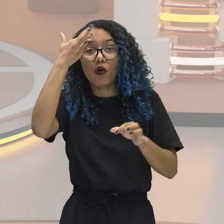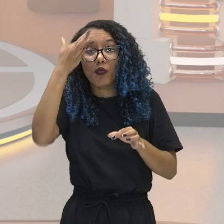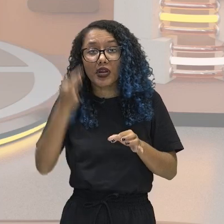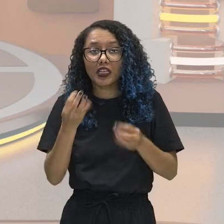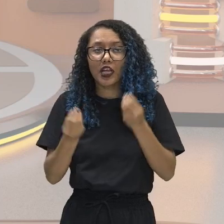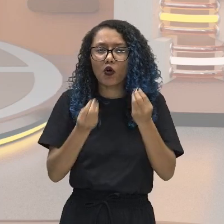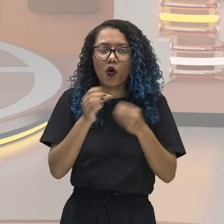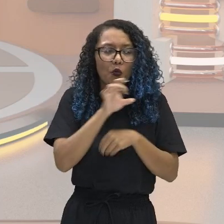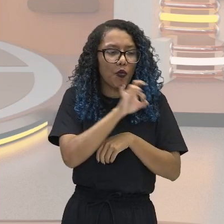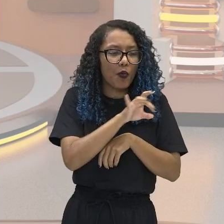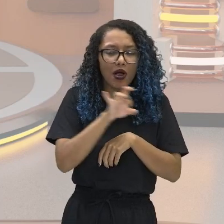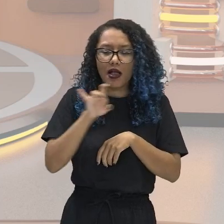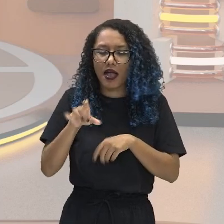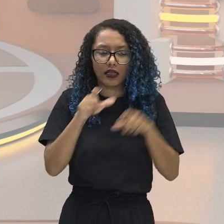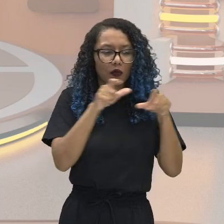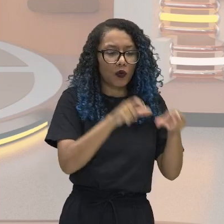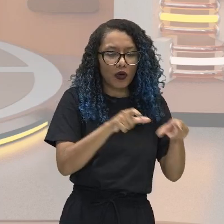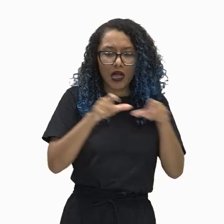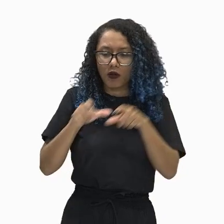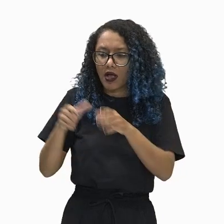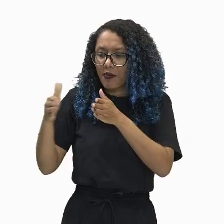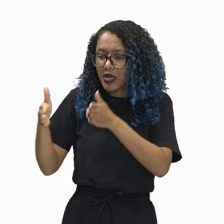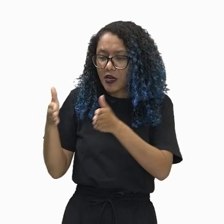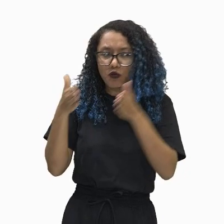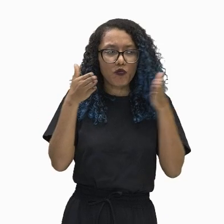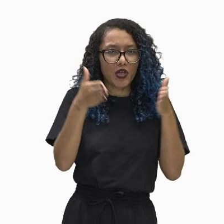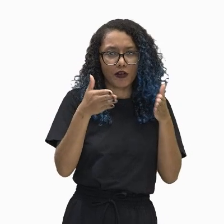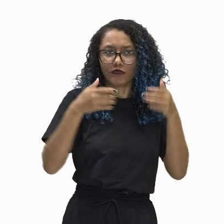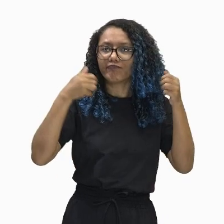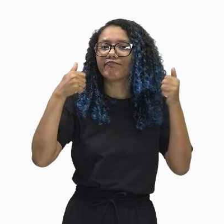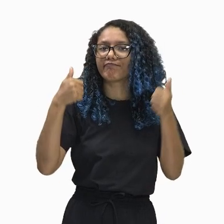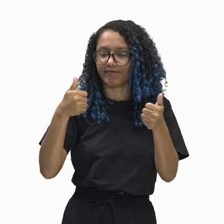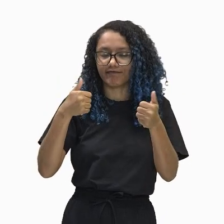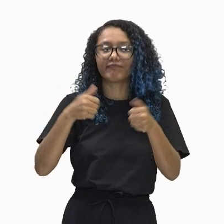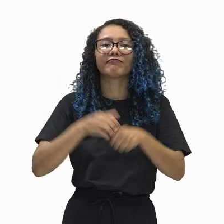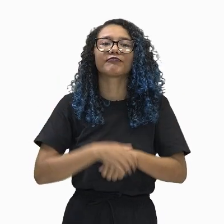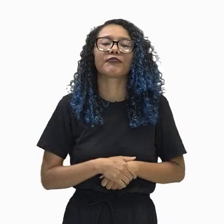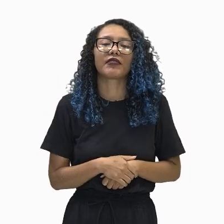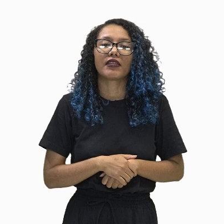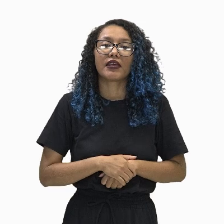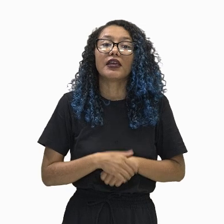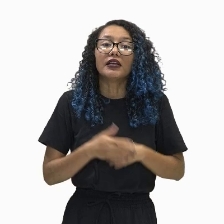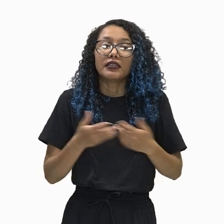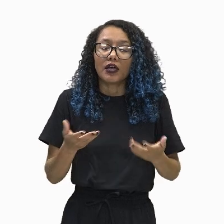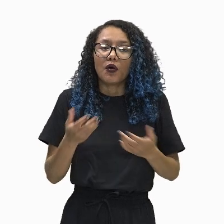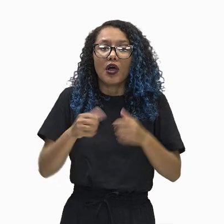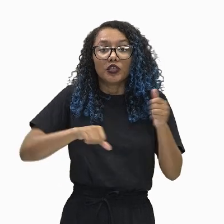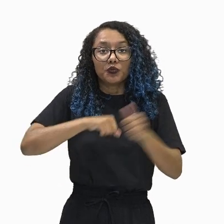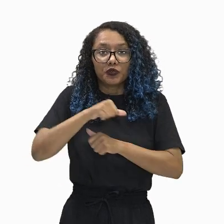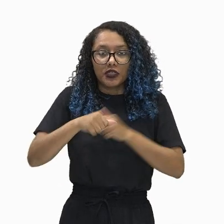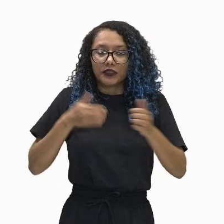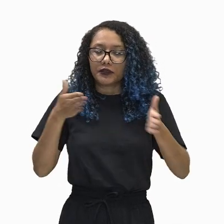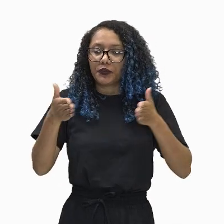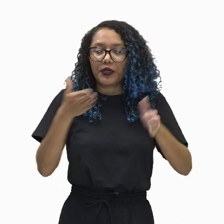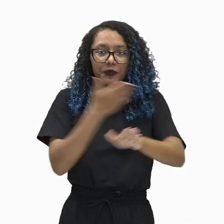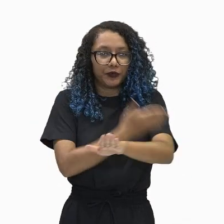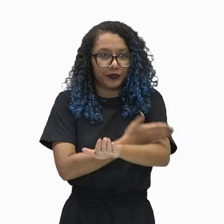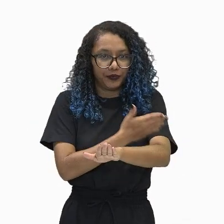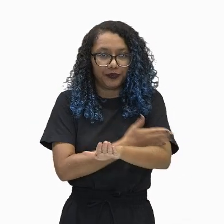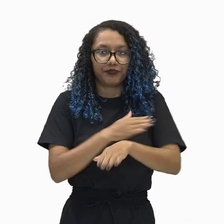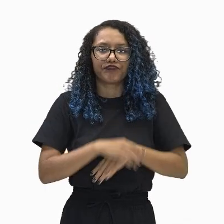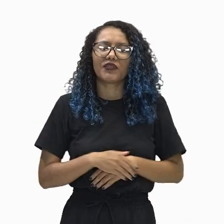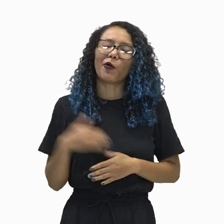em que a história acontece. Vamos ao texto. Vamos lá, galera. Transformações nos tempos medievais. Ao longo do